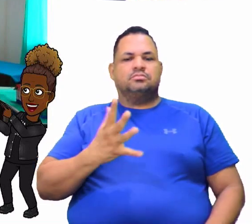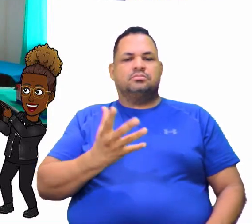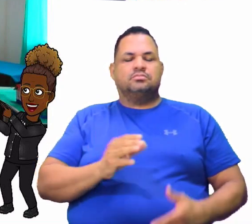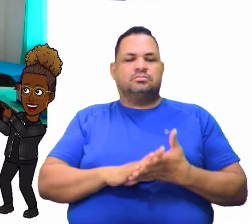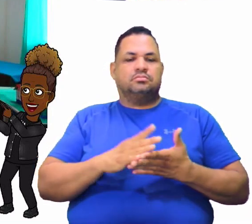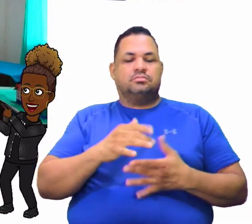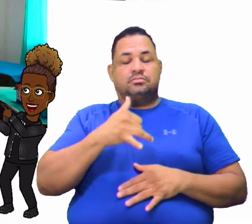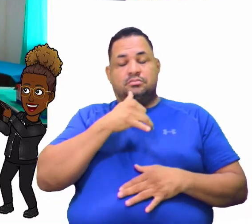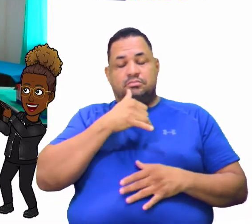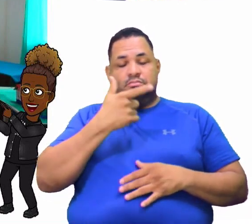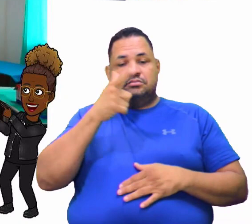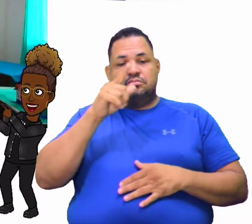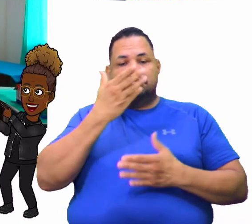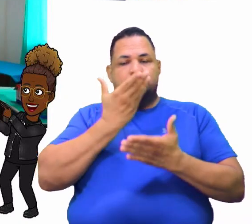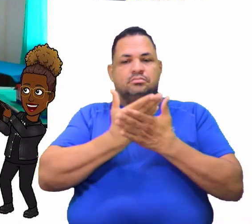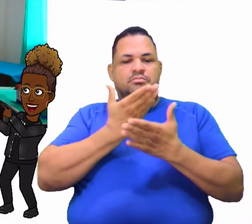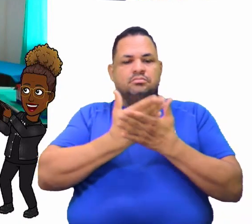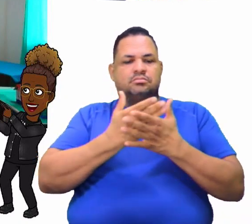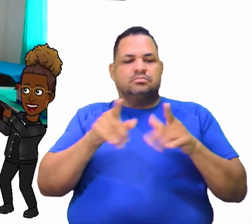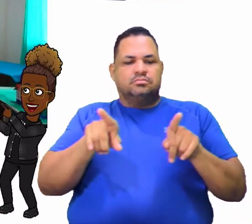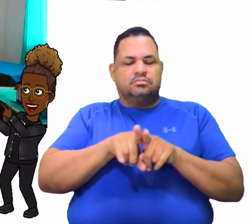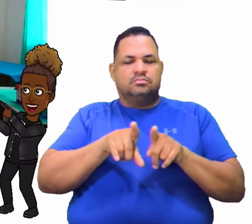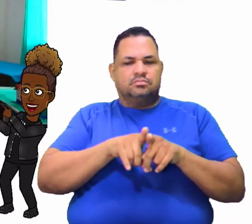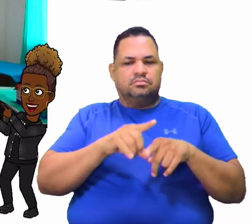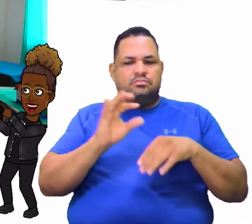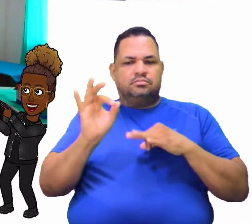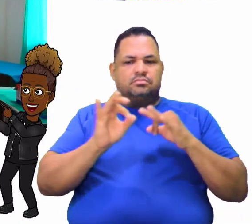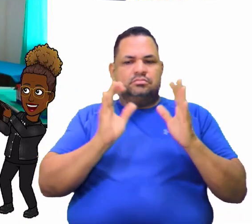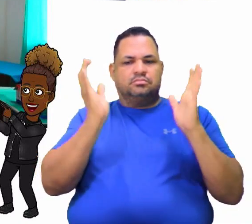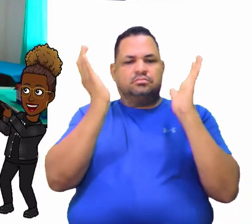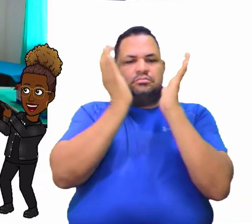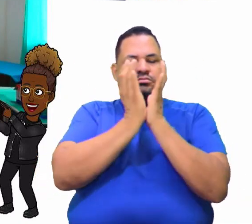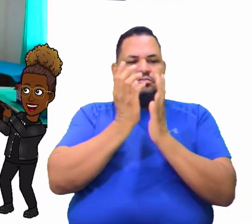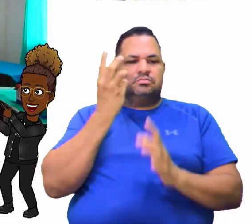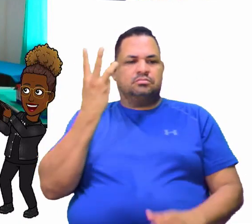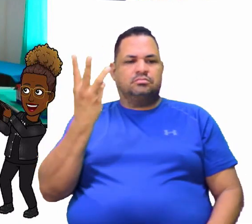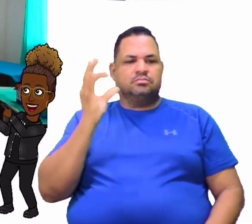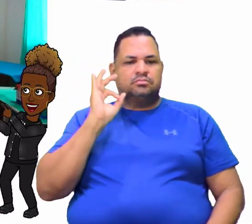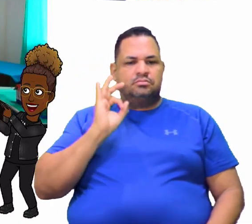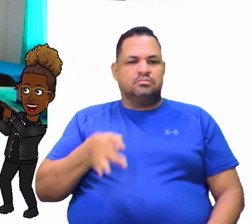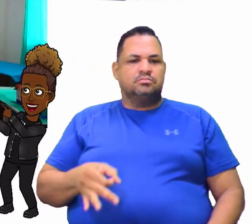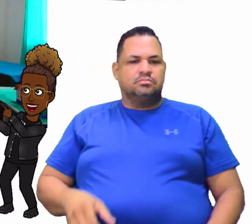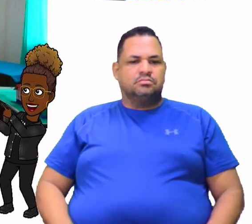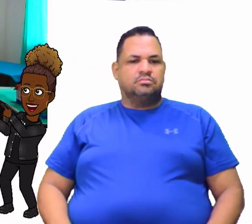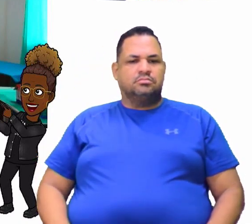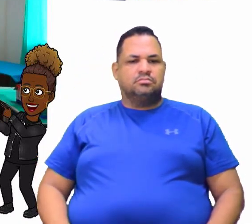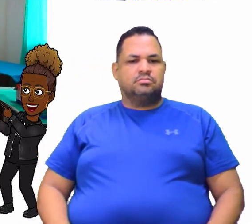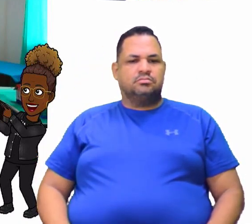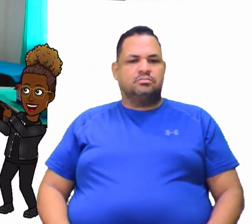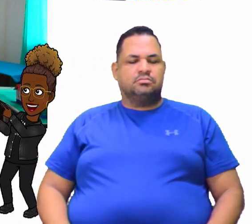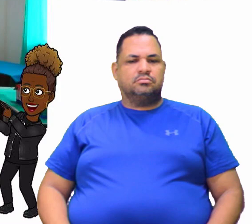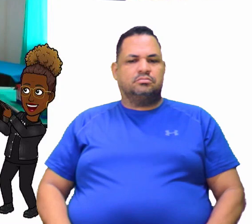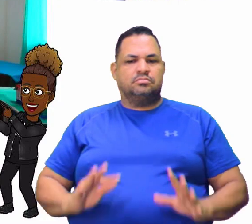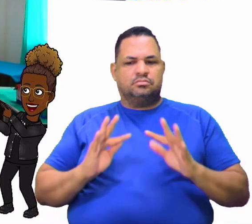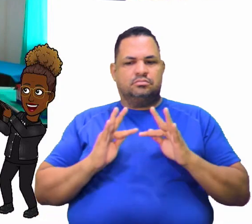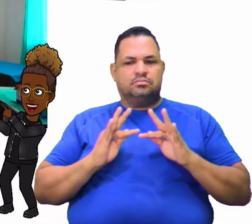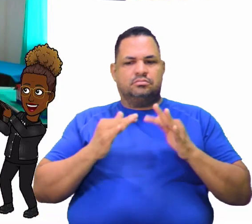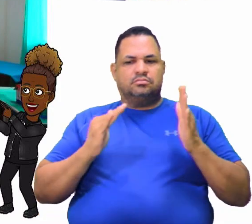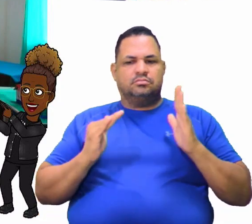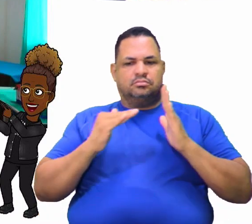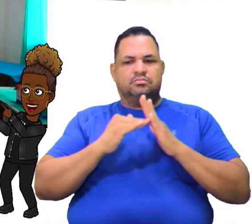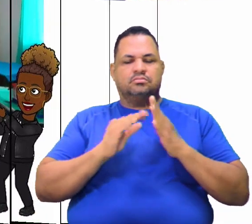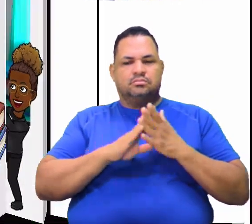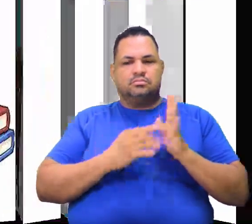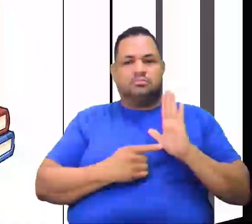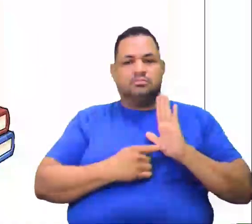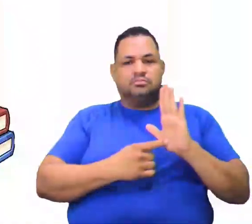triste, mas tem outras aulas também. Já estamos na unidade 3, tá certo? Vamos lá, última chance para aparecer aqui